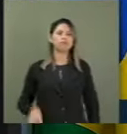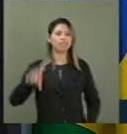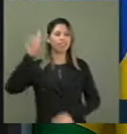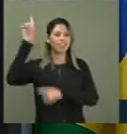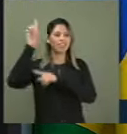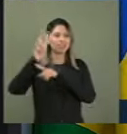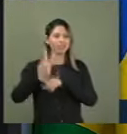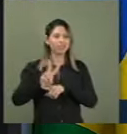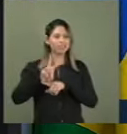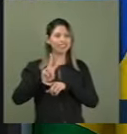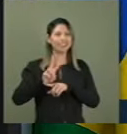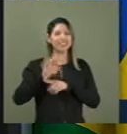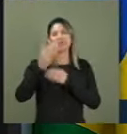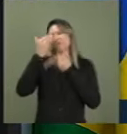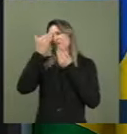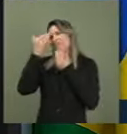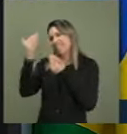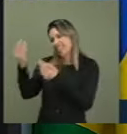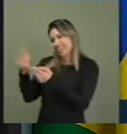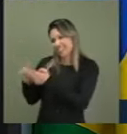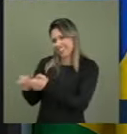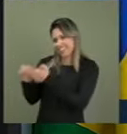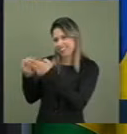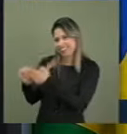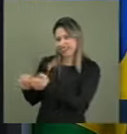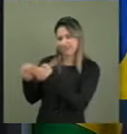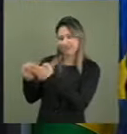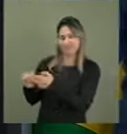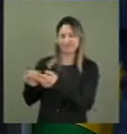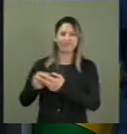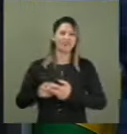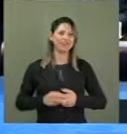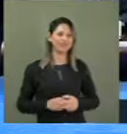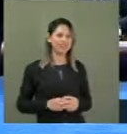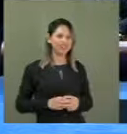nossa nação. Muito obrigado pela sua extrema paciência, presidente. Senador